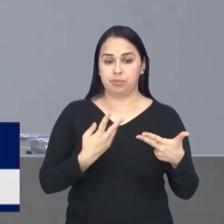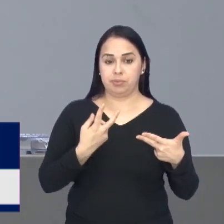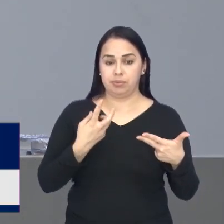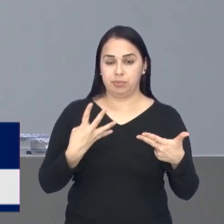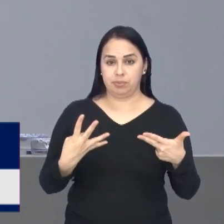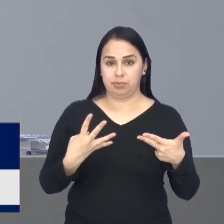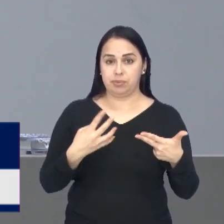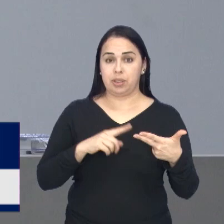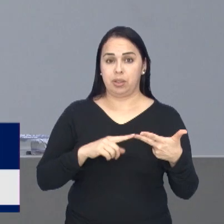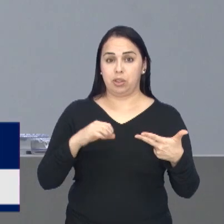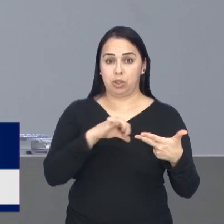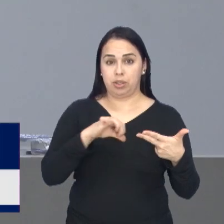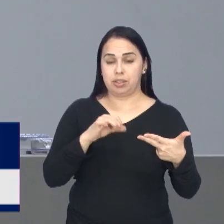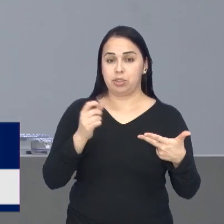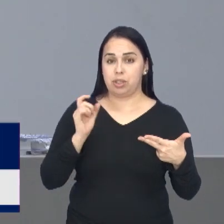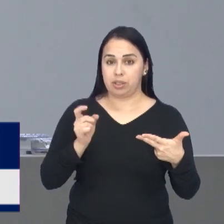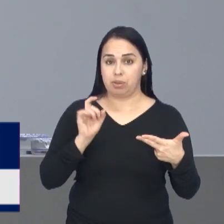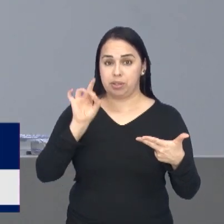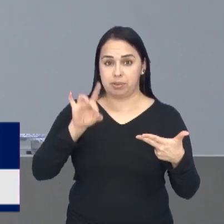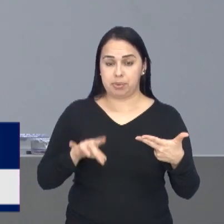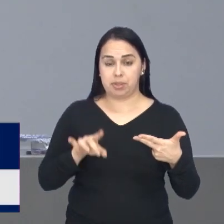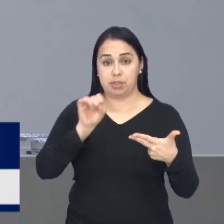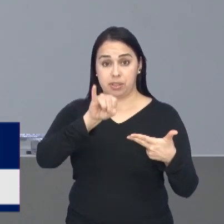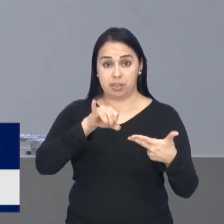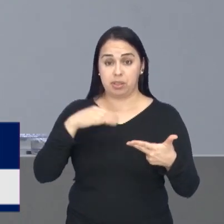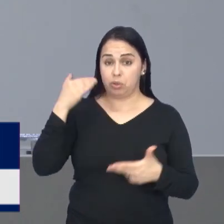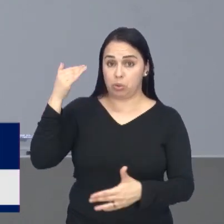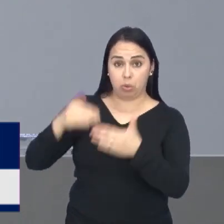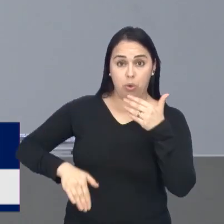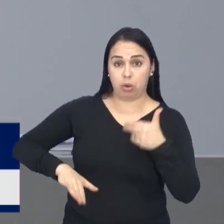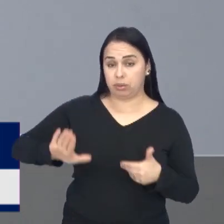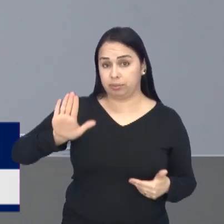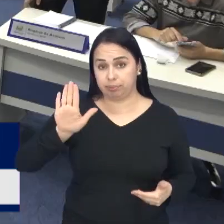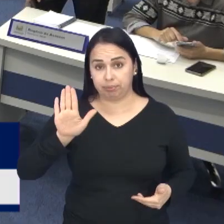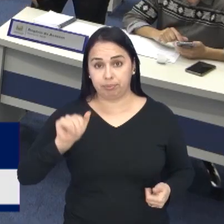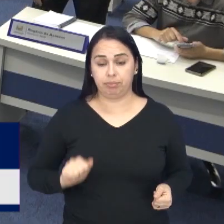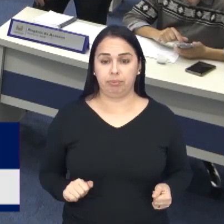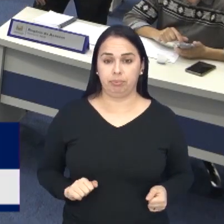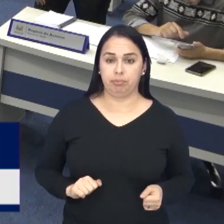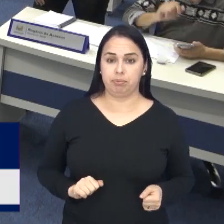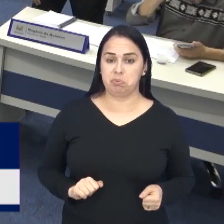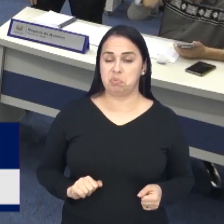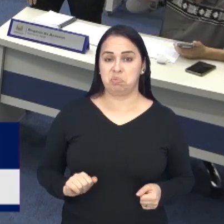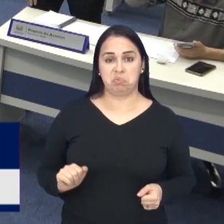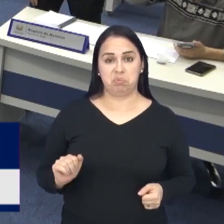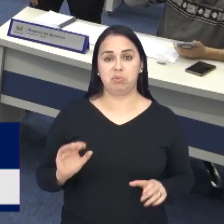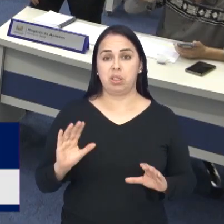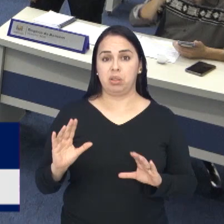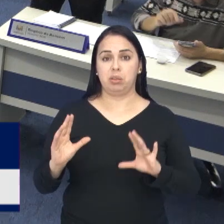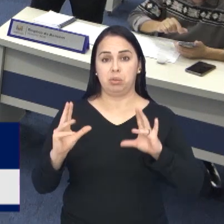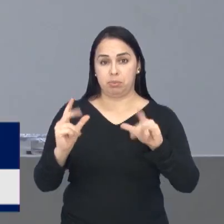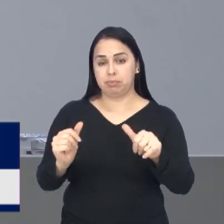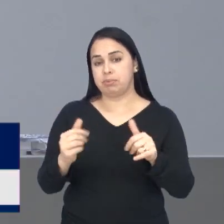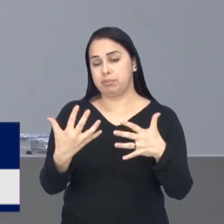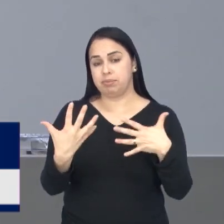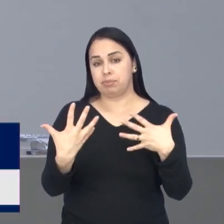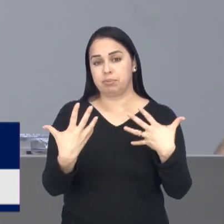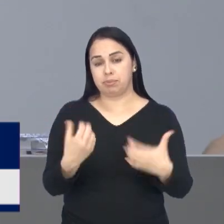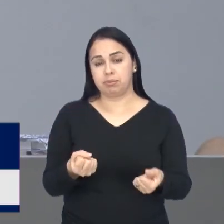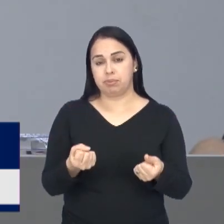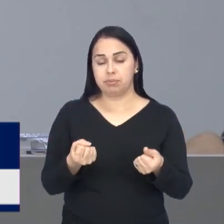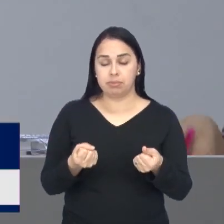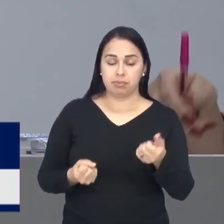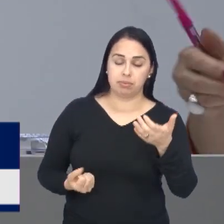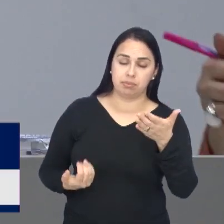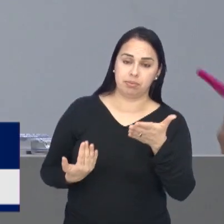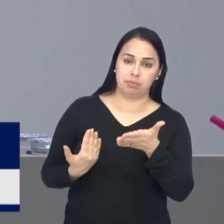sessão solene. Vereadores favoráveis permaneçam como estão, os contrários que se manifestem. Nenhum voto contrário, senhor presidente. Sem nenhum voto